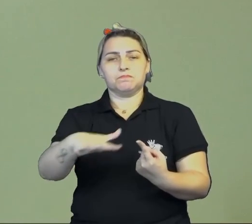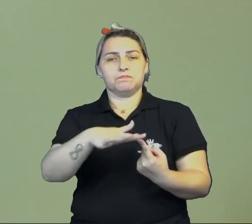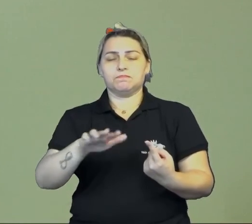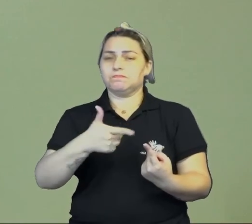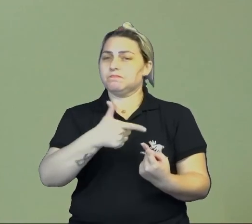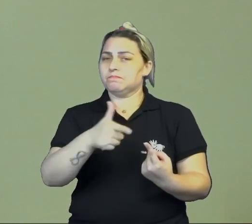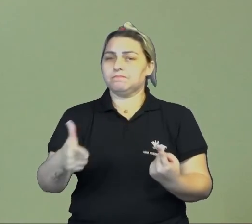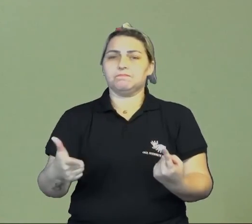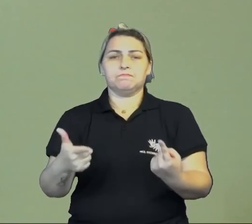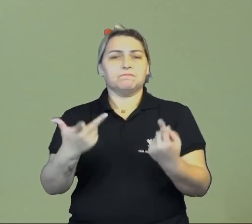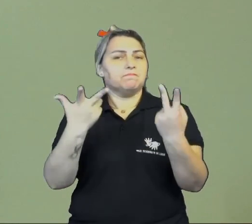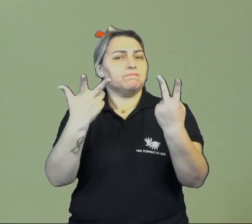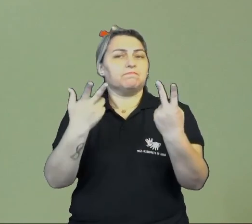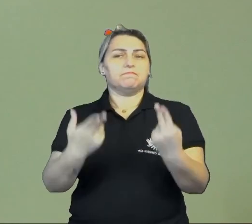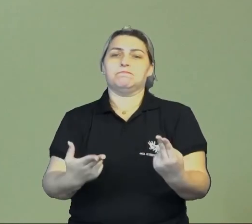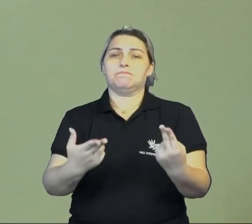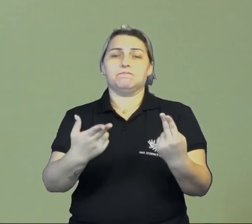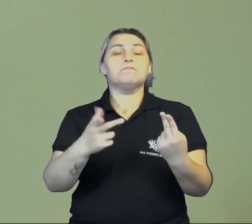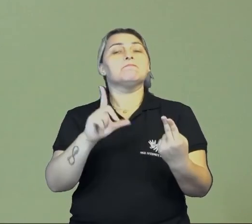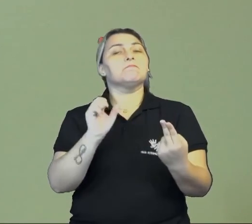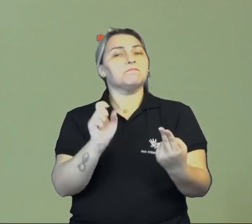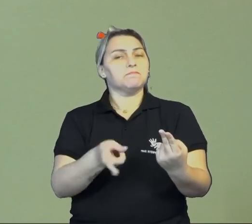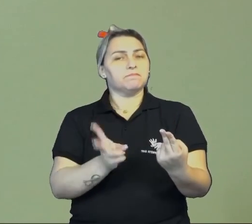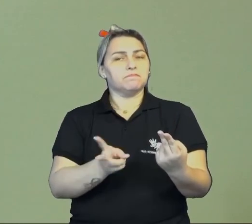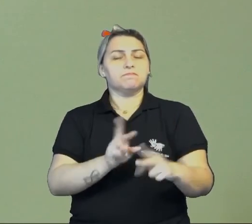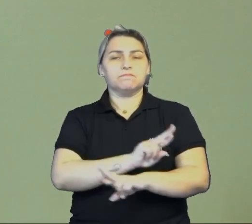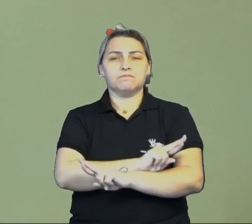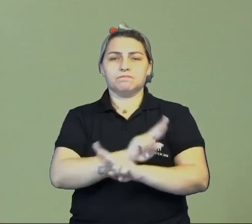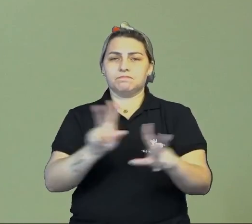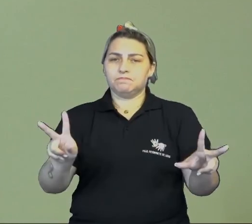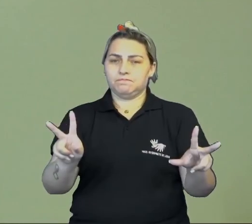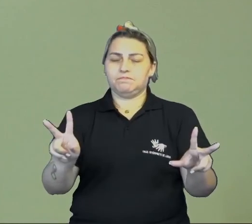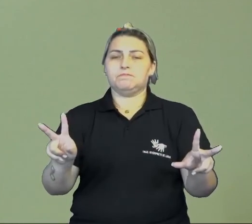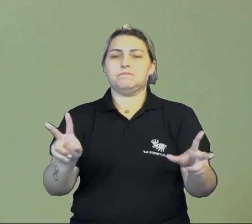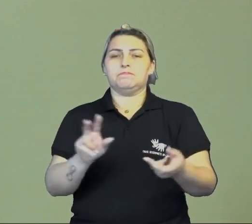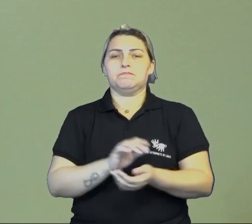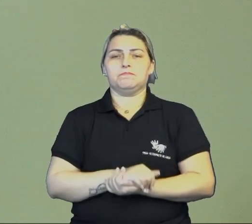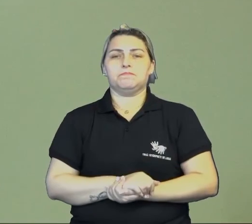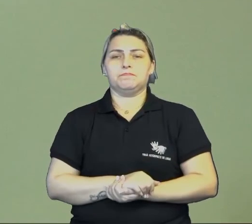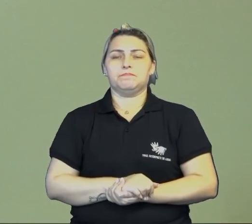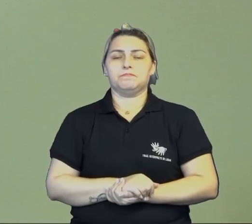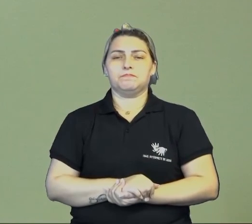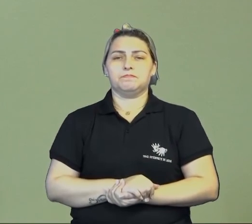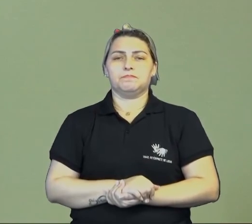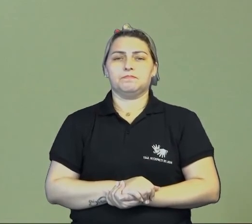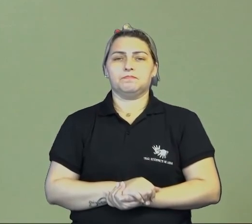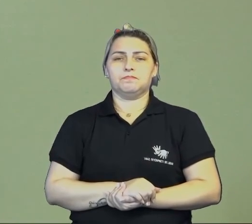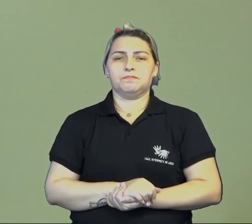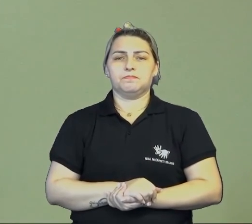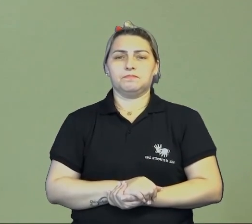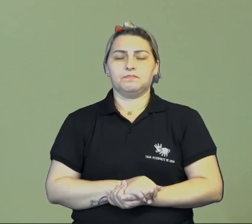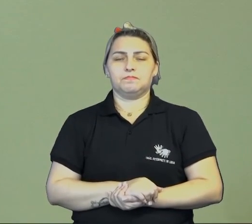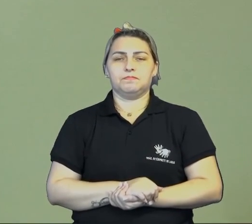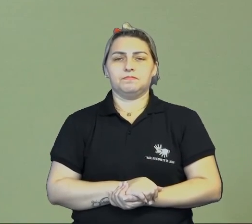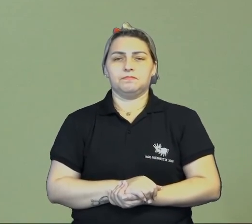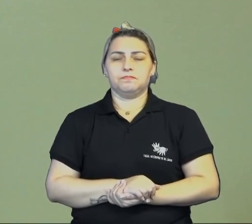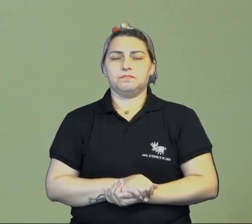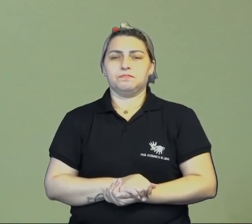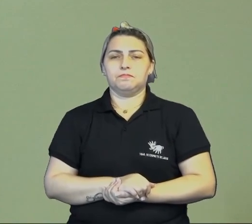nós não estamos tratando de questões exatas, mas de questões completamente